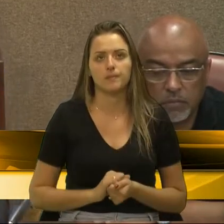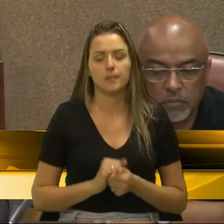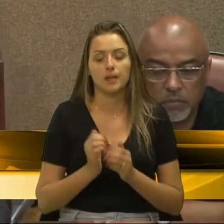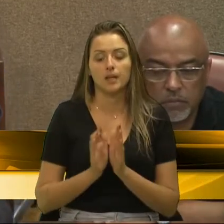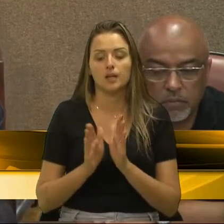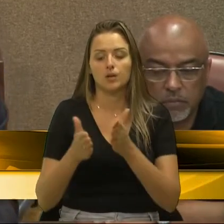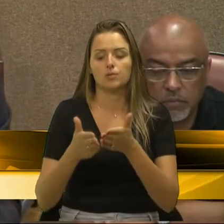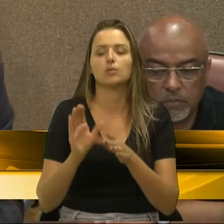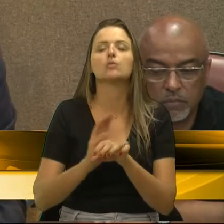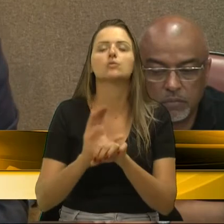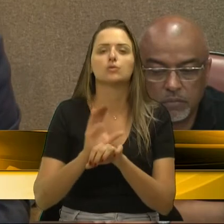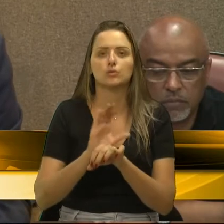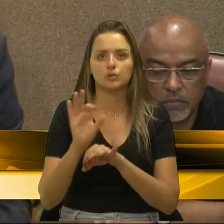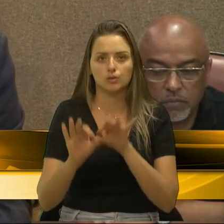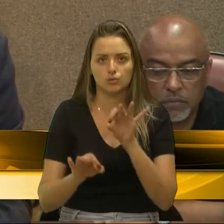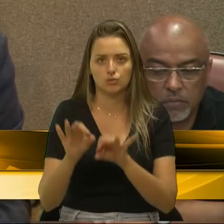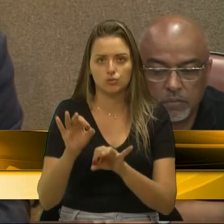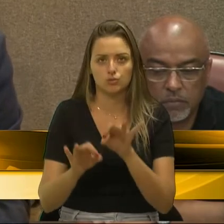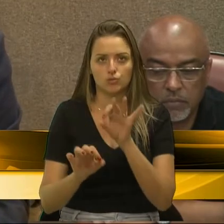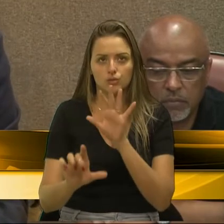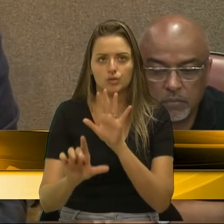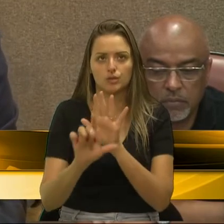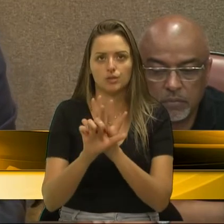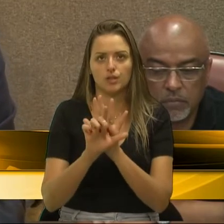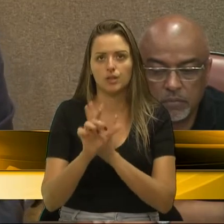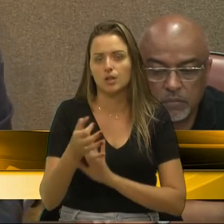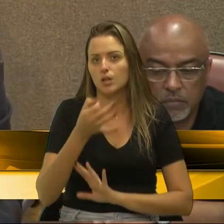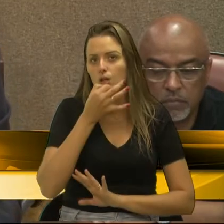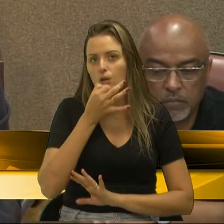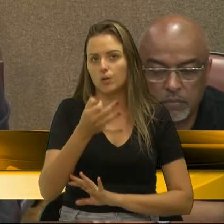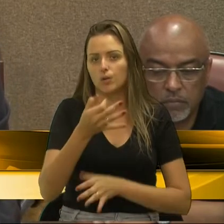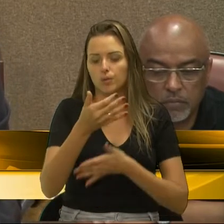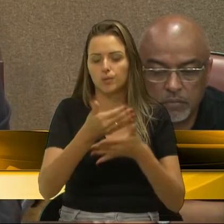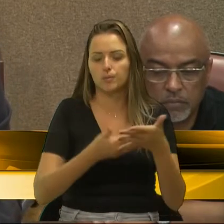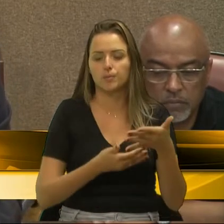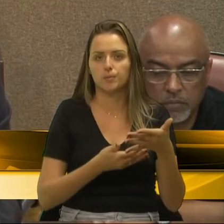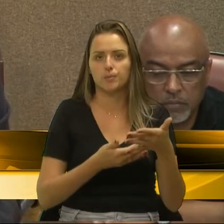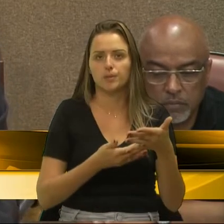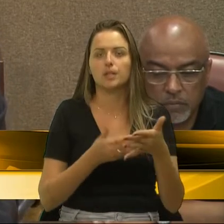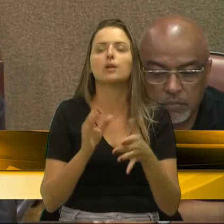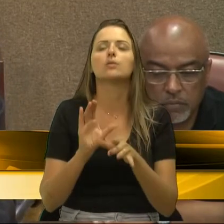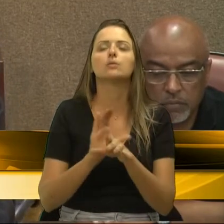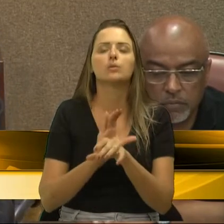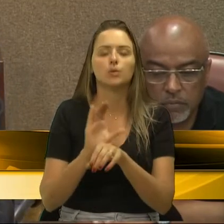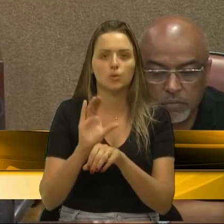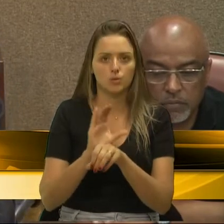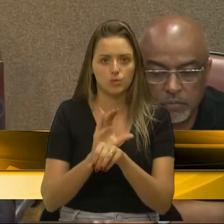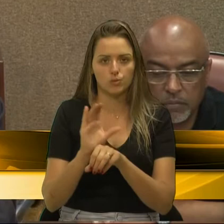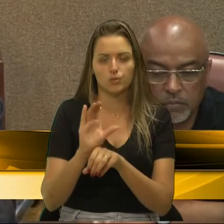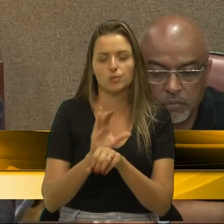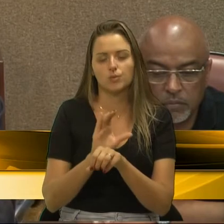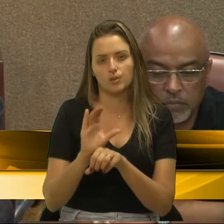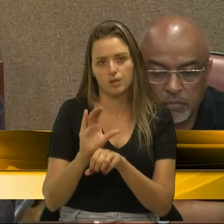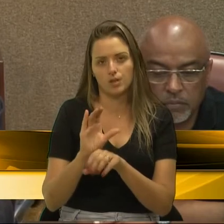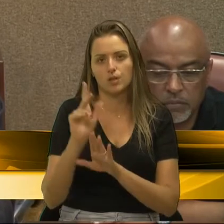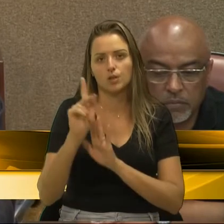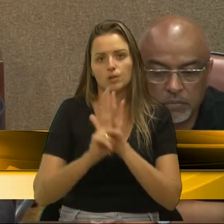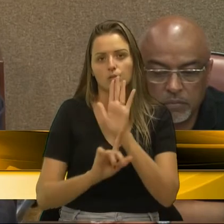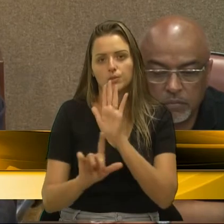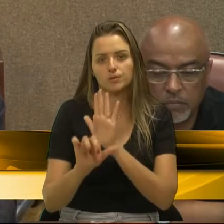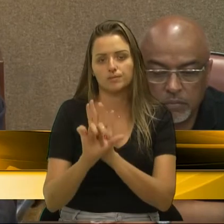Comissão de Constituição, Justiça e Legislação manifestou-se pela constitucionalidade do projeto de